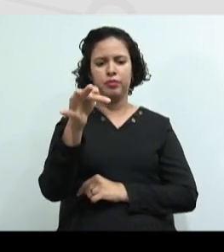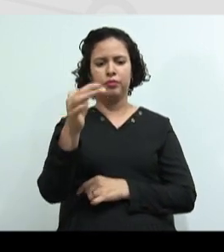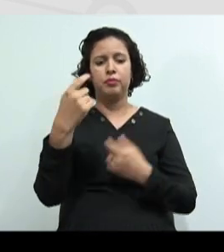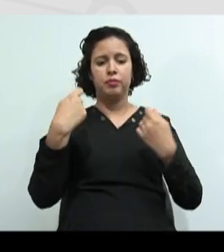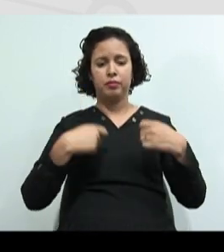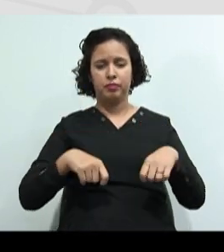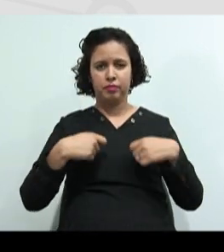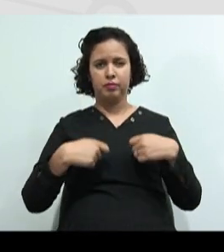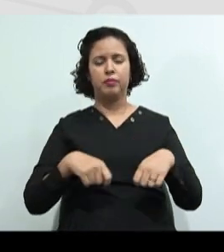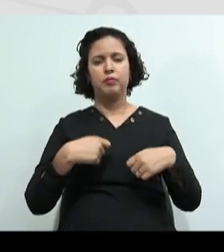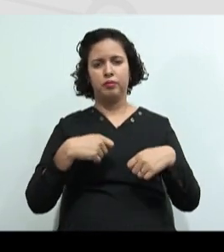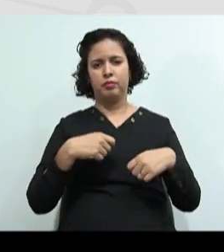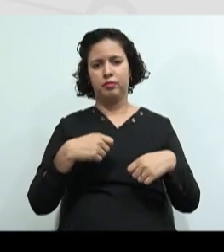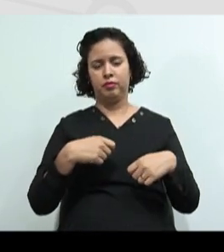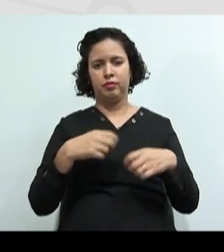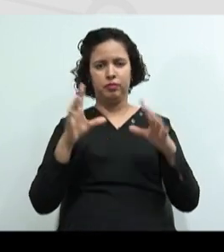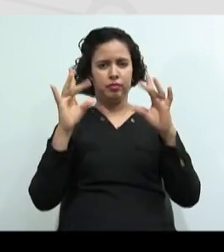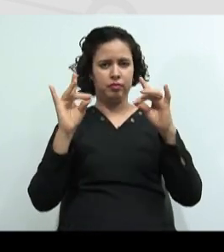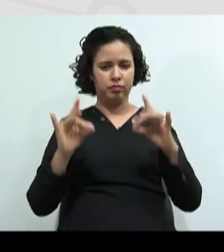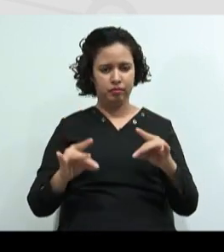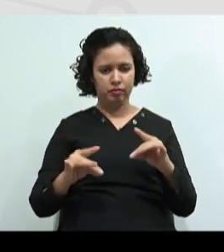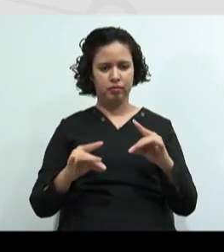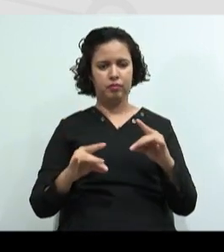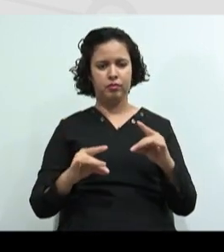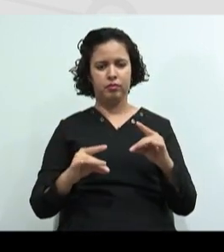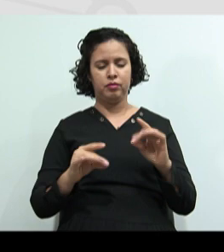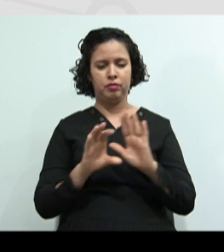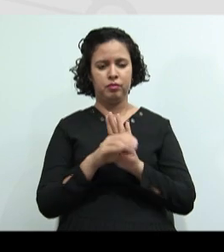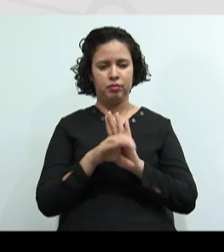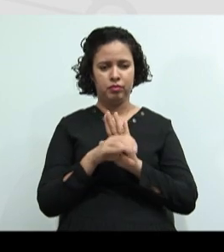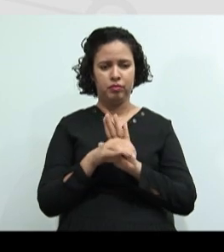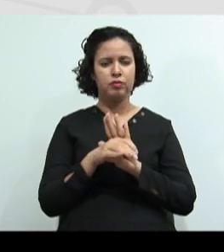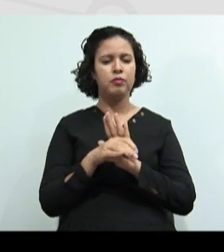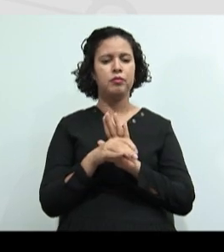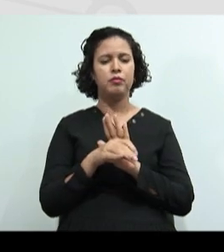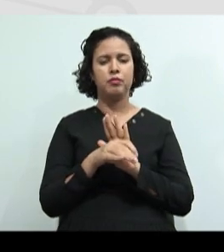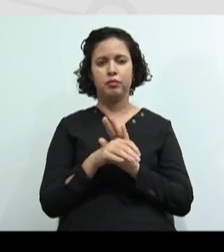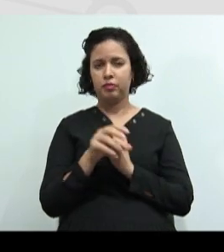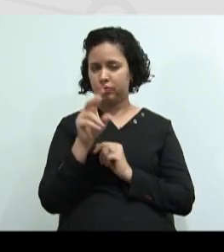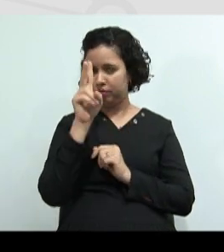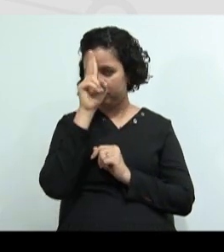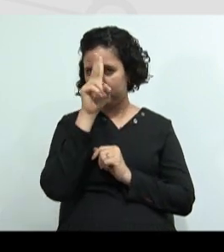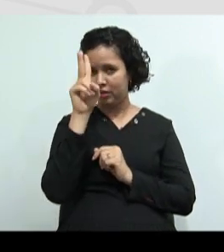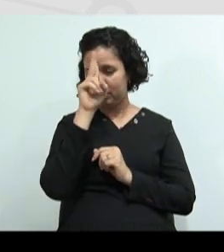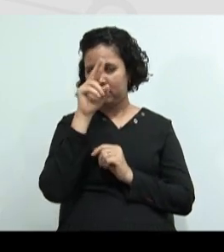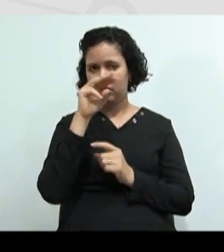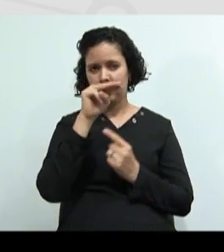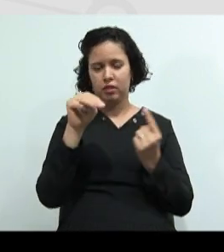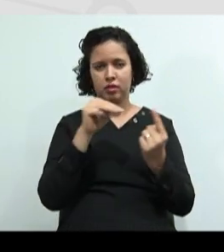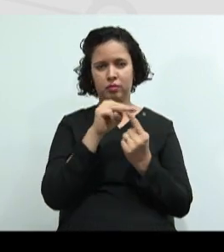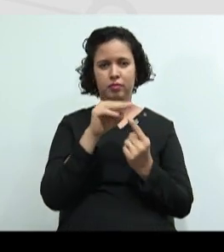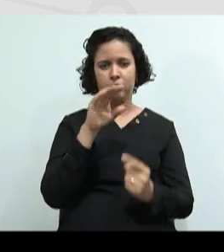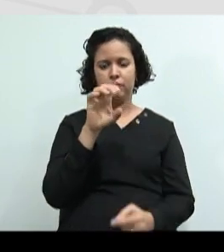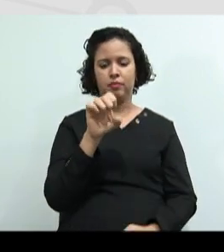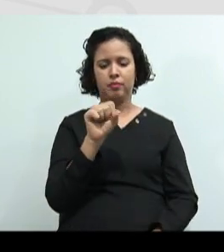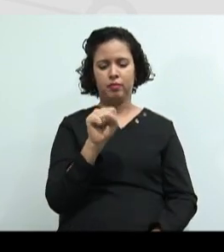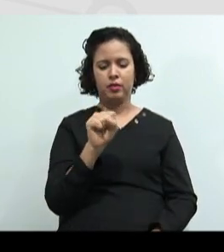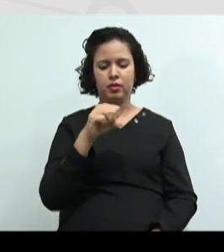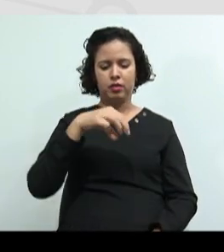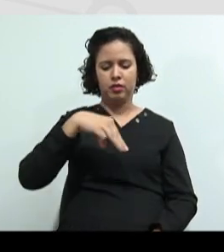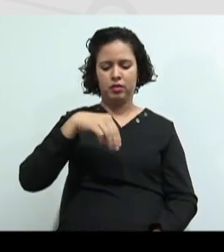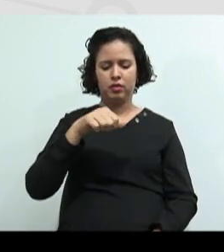Elas precisam das seguintes definições. Lembra que nós falamos que as metas eram smart, né? Falamos até o exemplo do